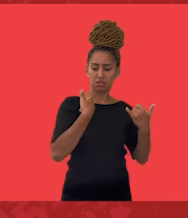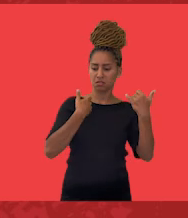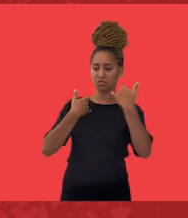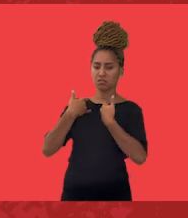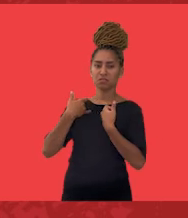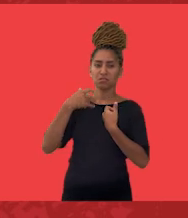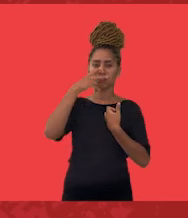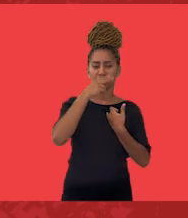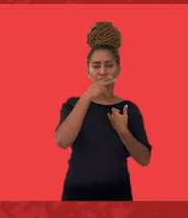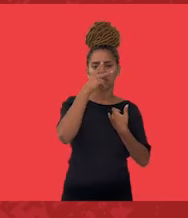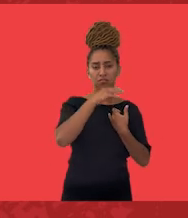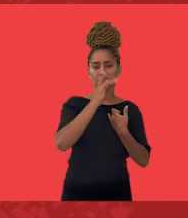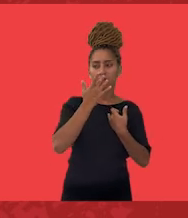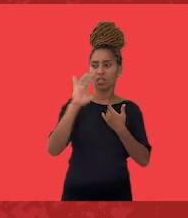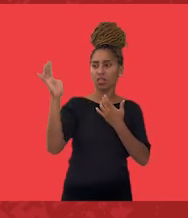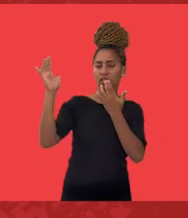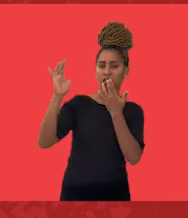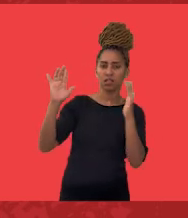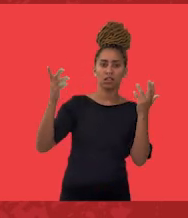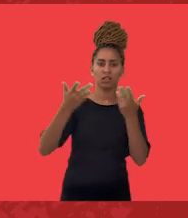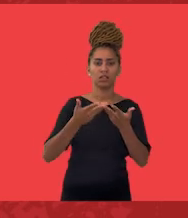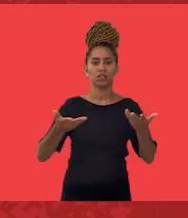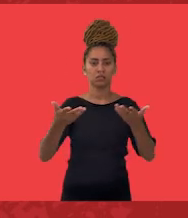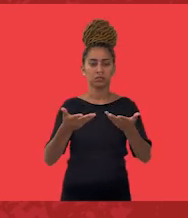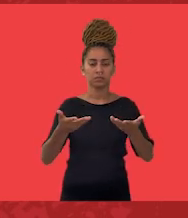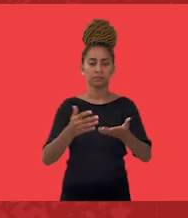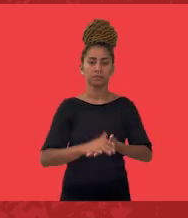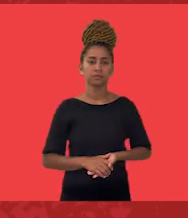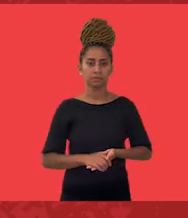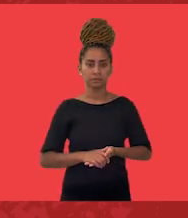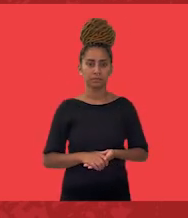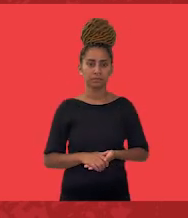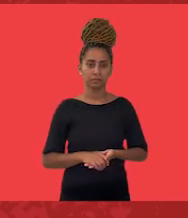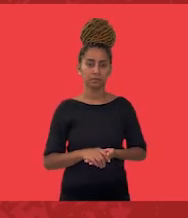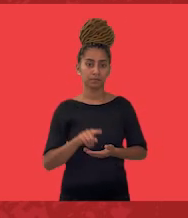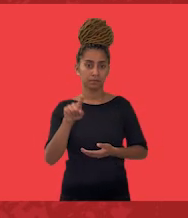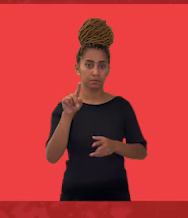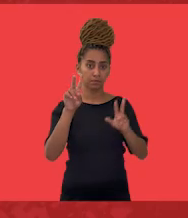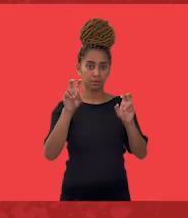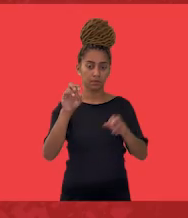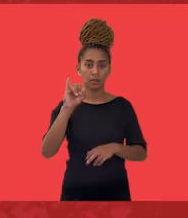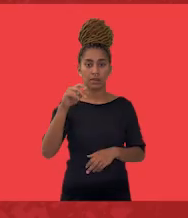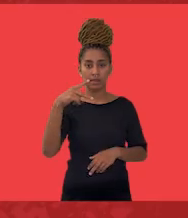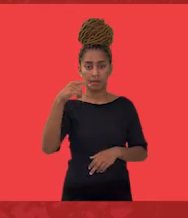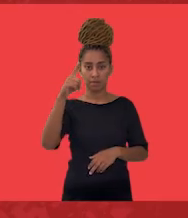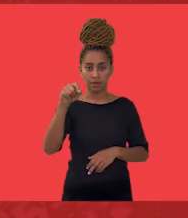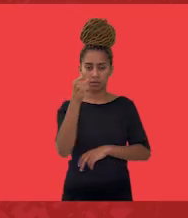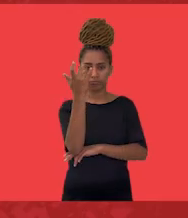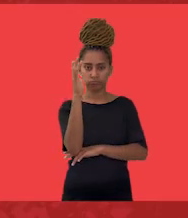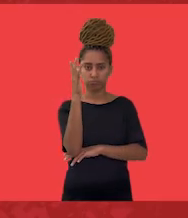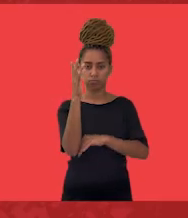transe cinematográfico, sugará o mel em devoção e